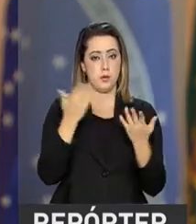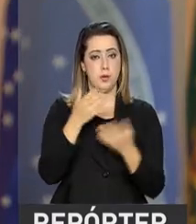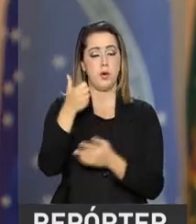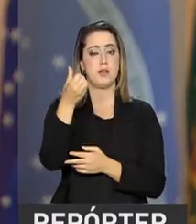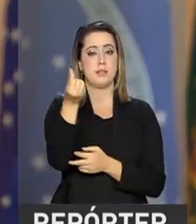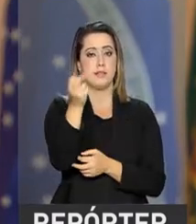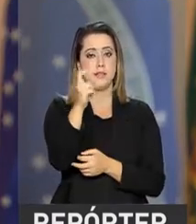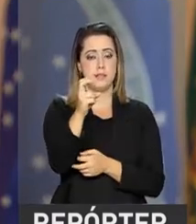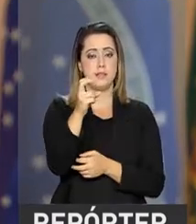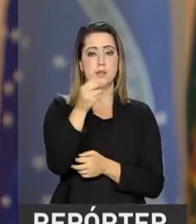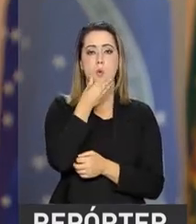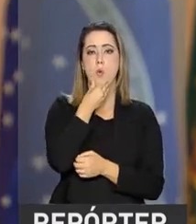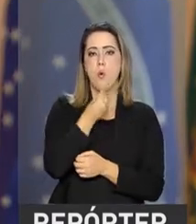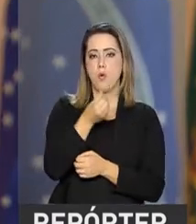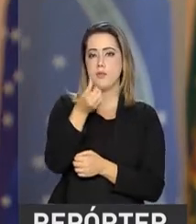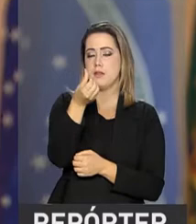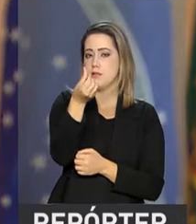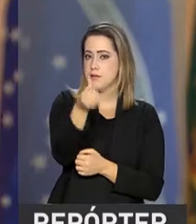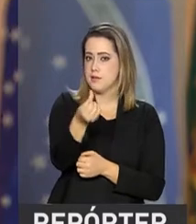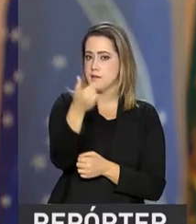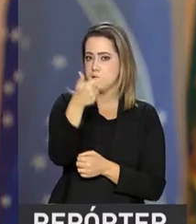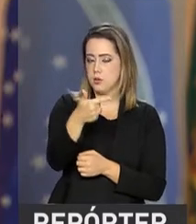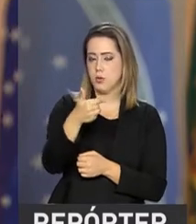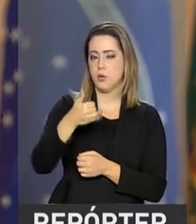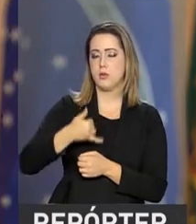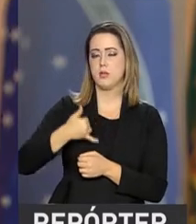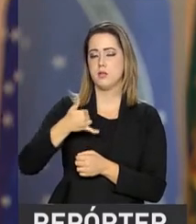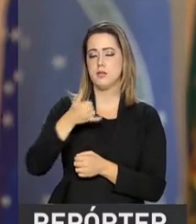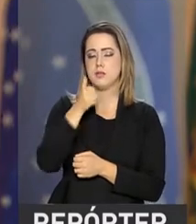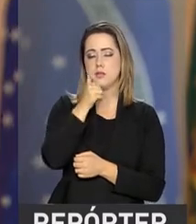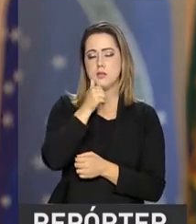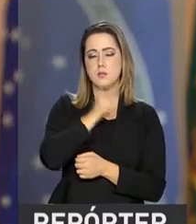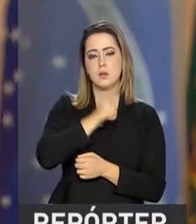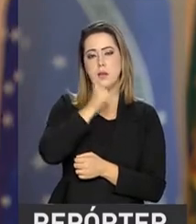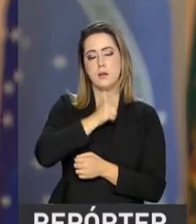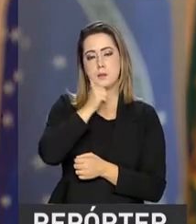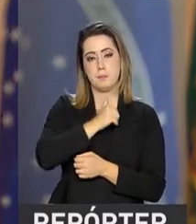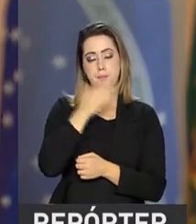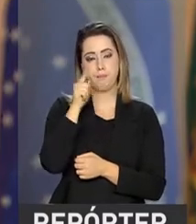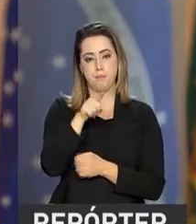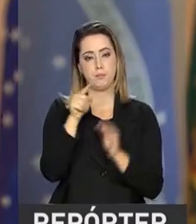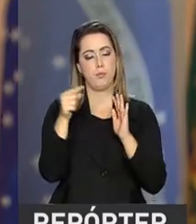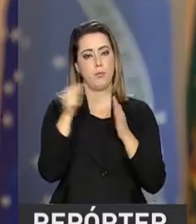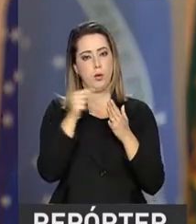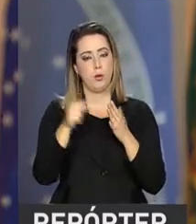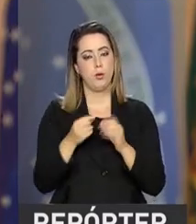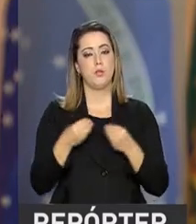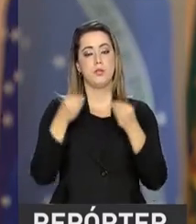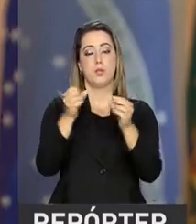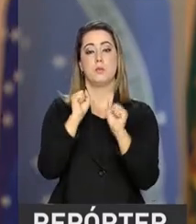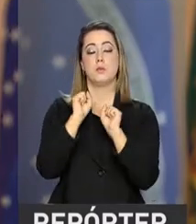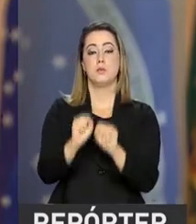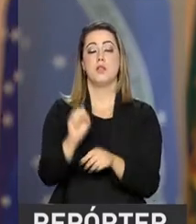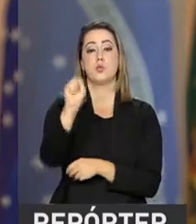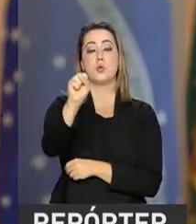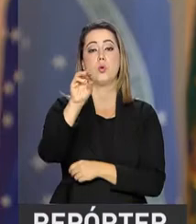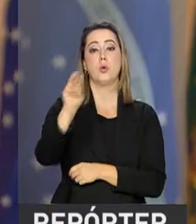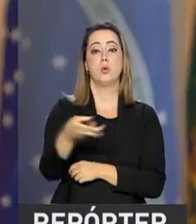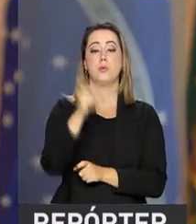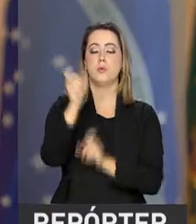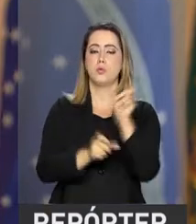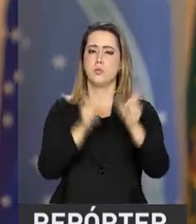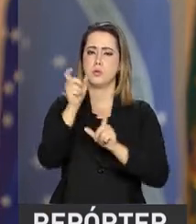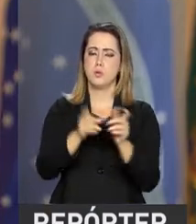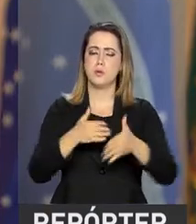homens e 62 anos para as mulheres essa medida vai garantir que oito milhões de brasileiros da melhor